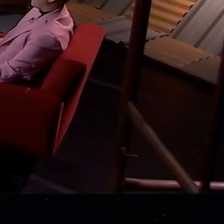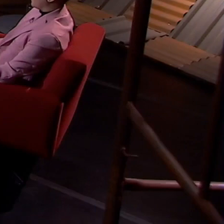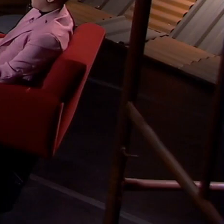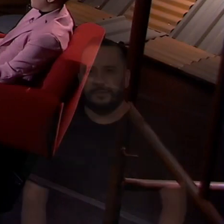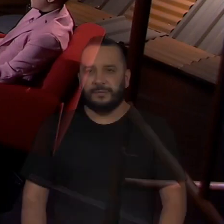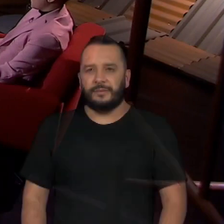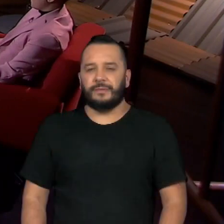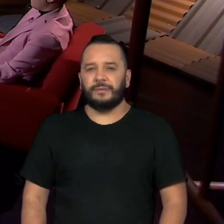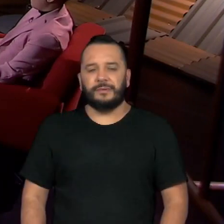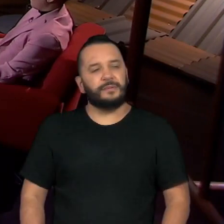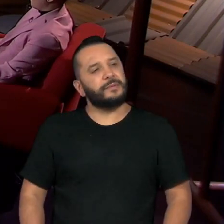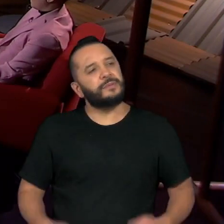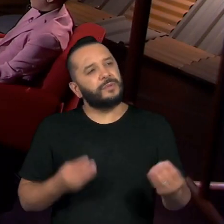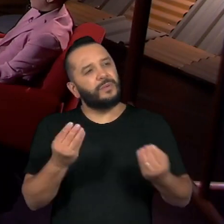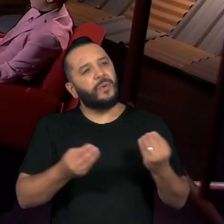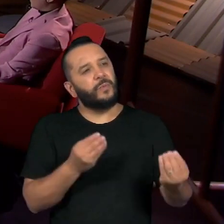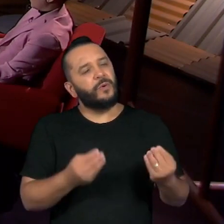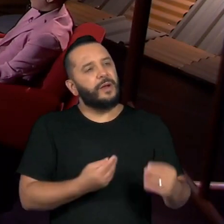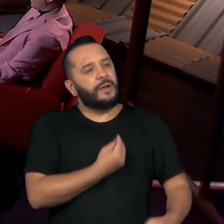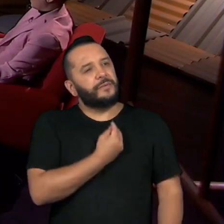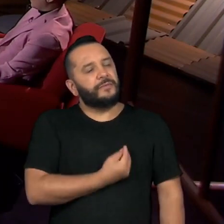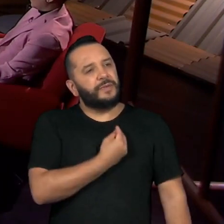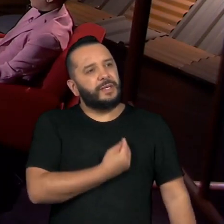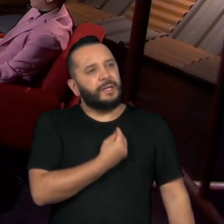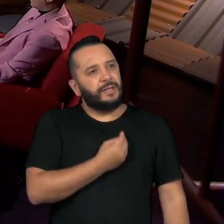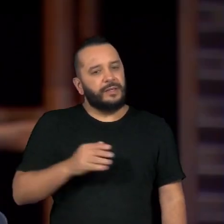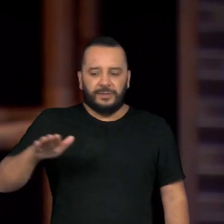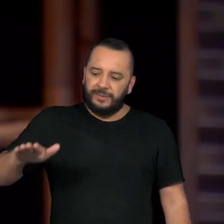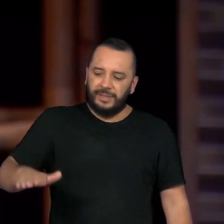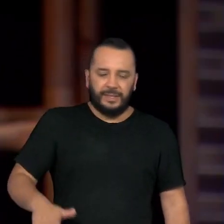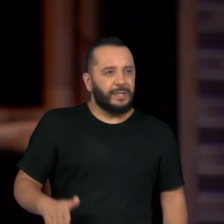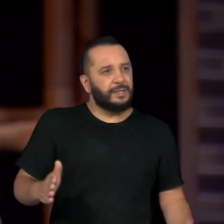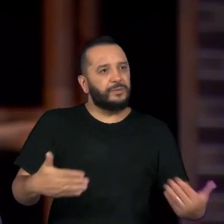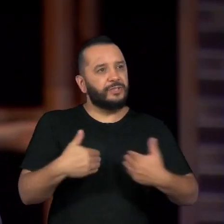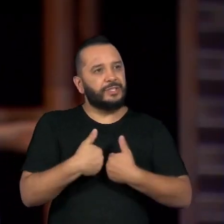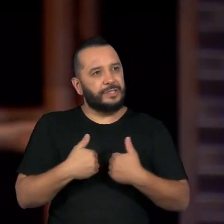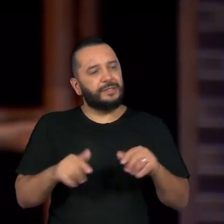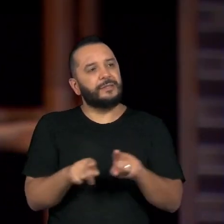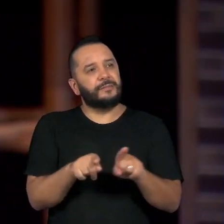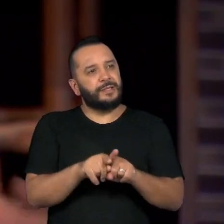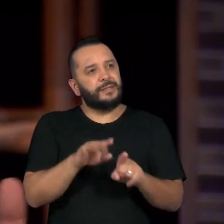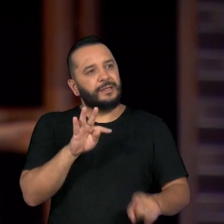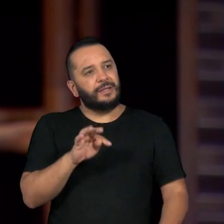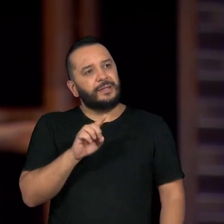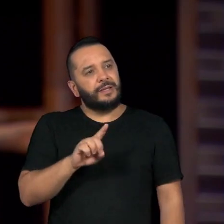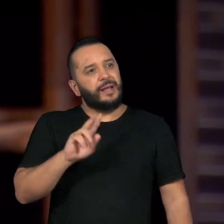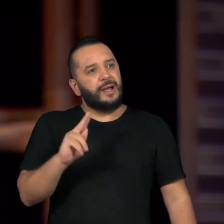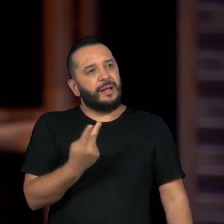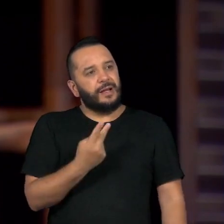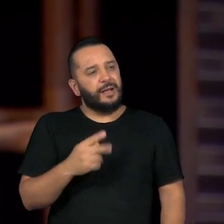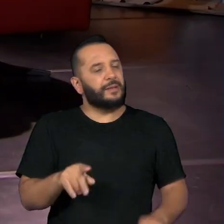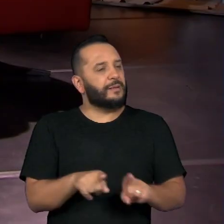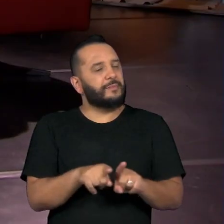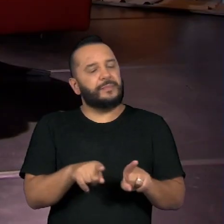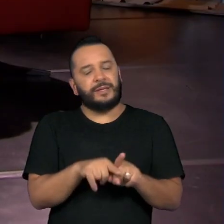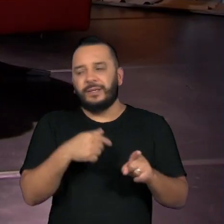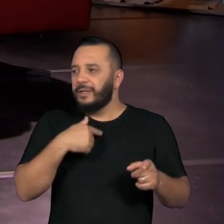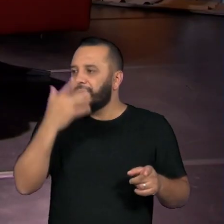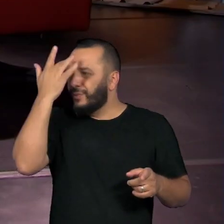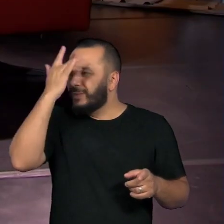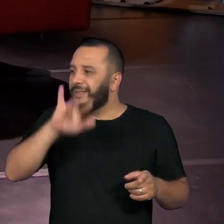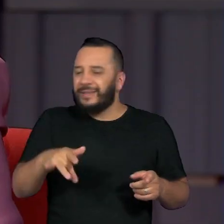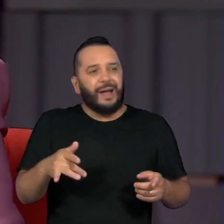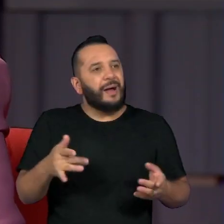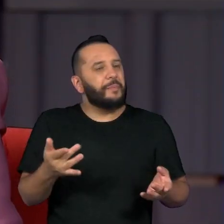E como é a vida de uma criança autista com TDAH e sem diagnóstico? O